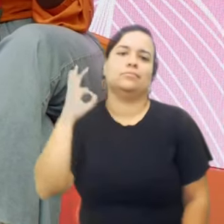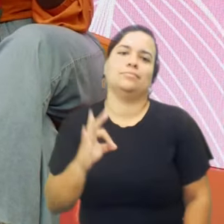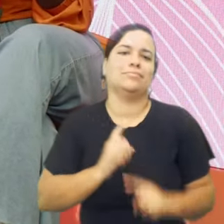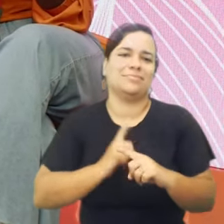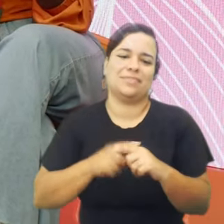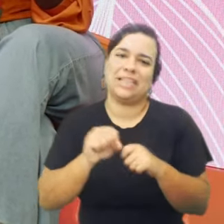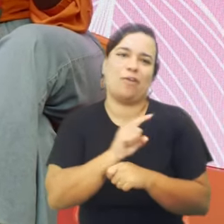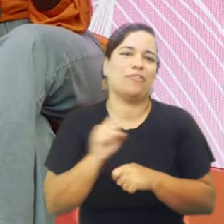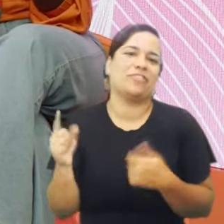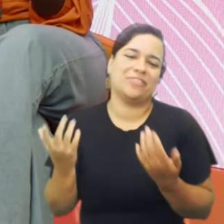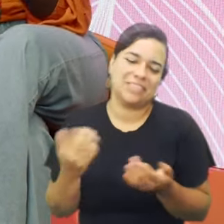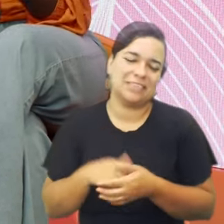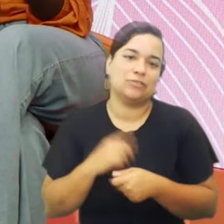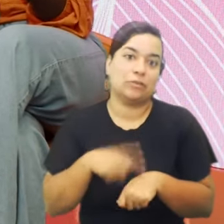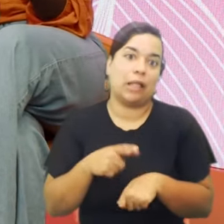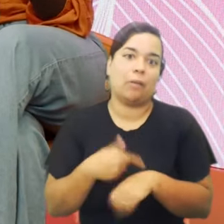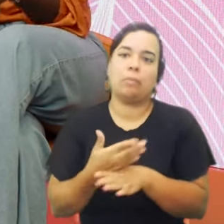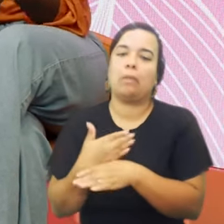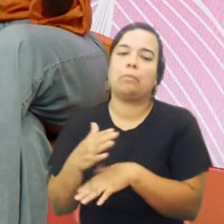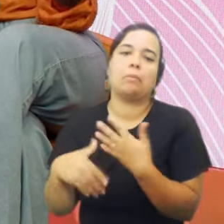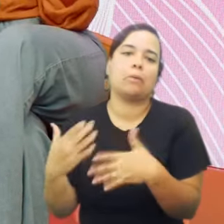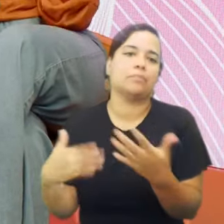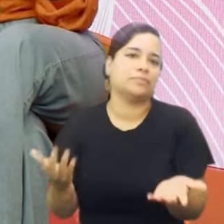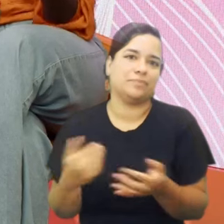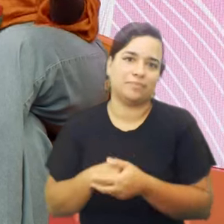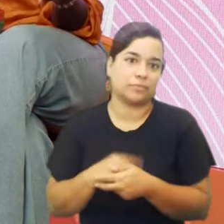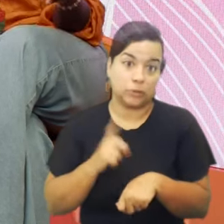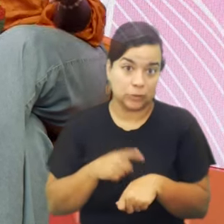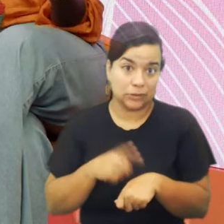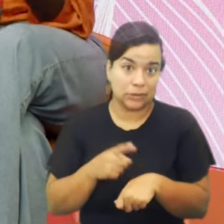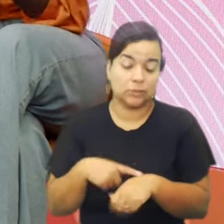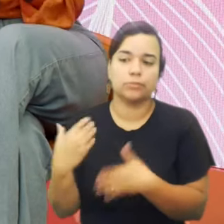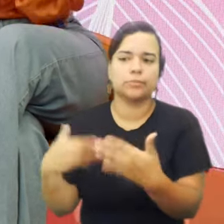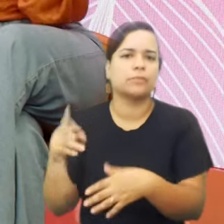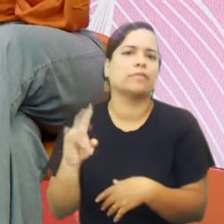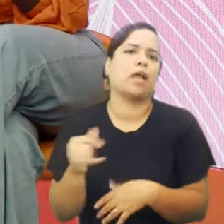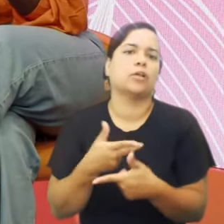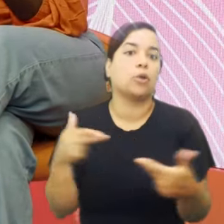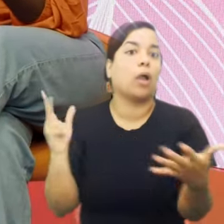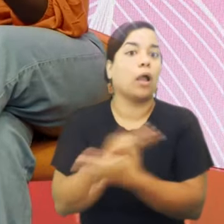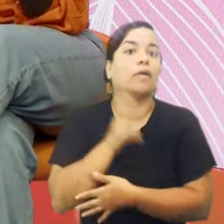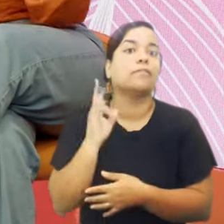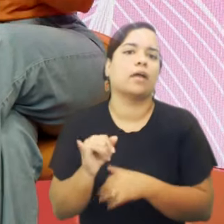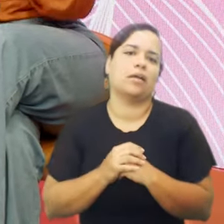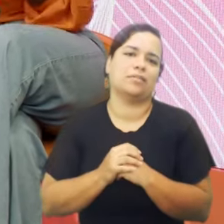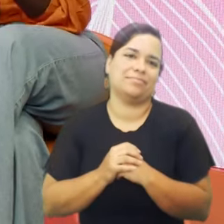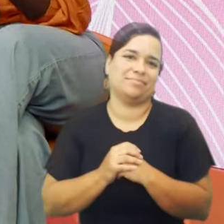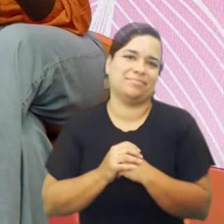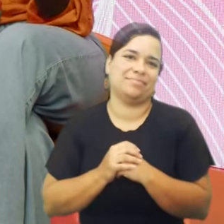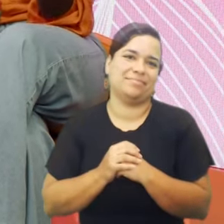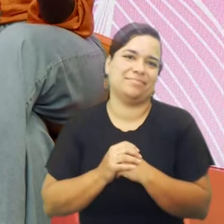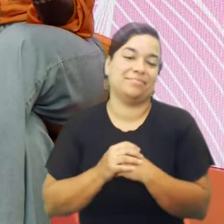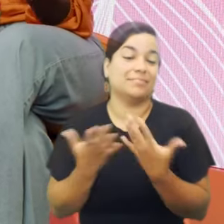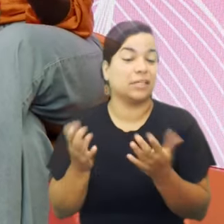ter feito, né? Por ter deixado o tempo passar. Então, o tempo vai passar, as coisas vão acontecer, o medo vai